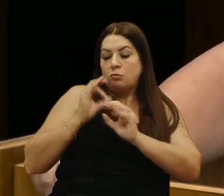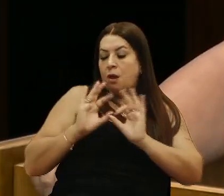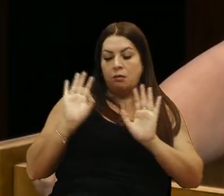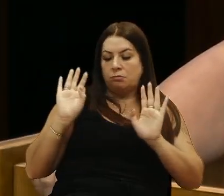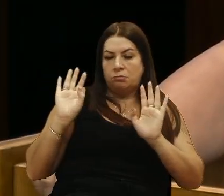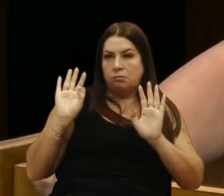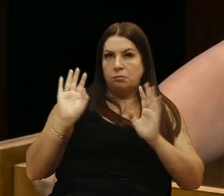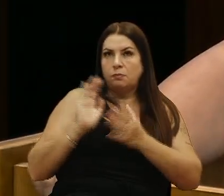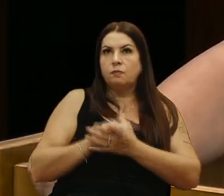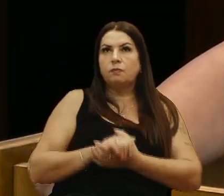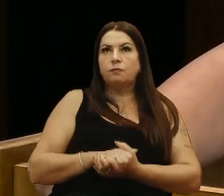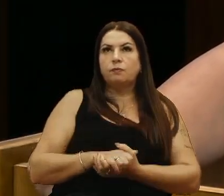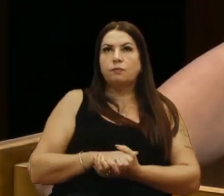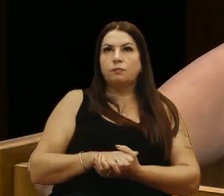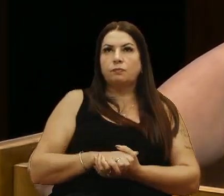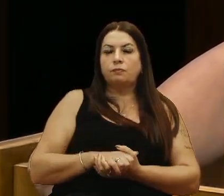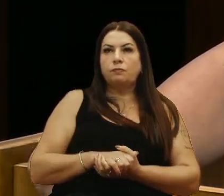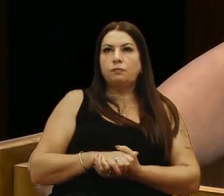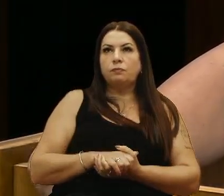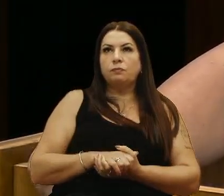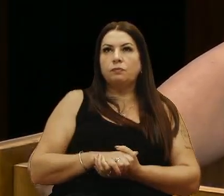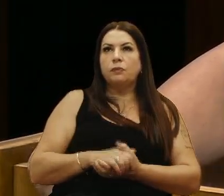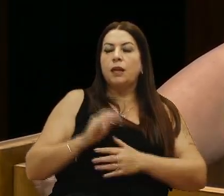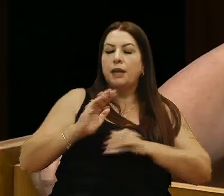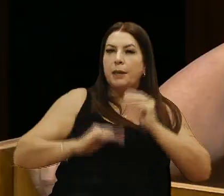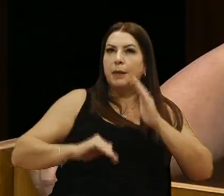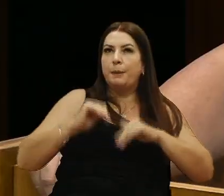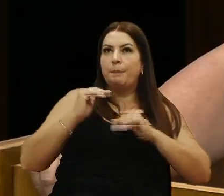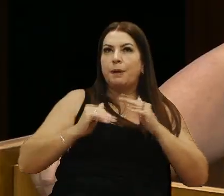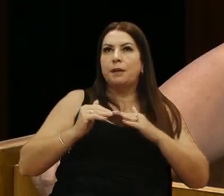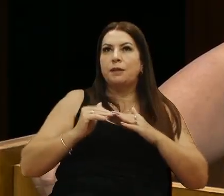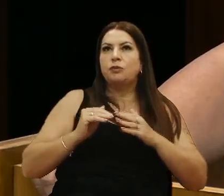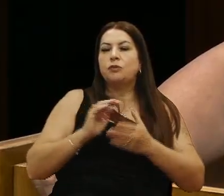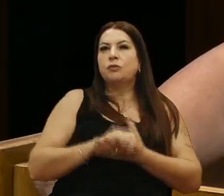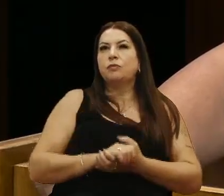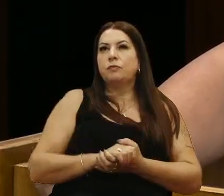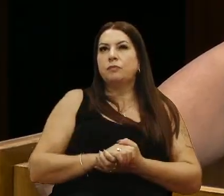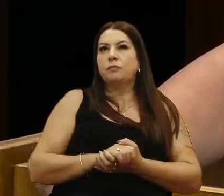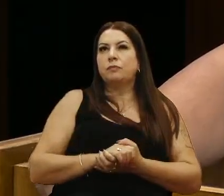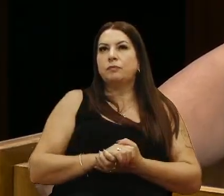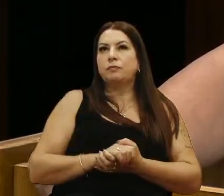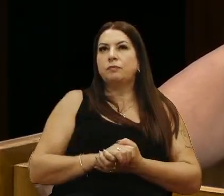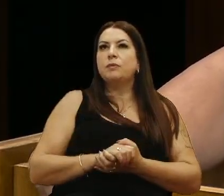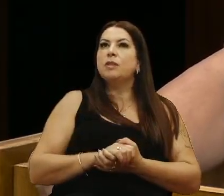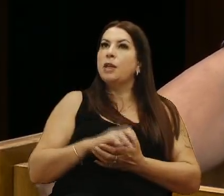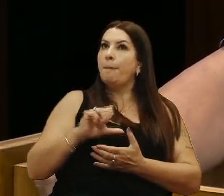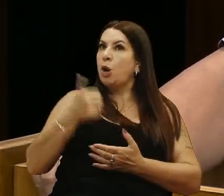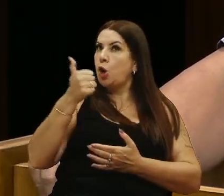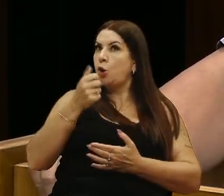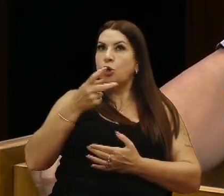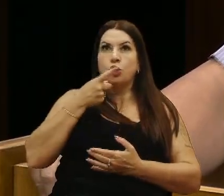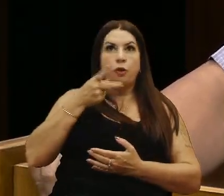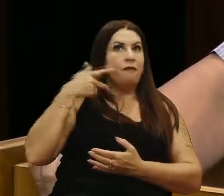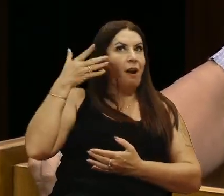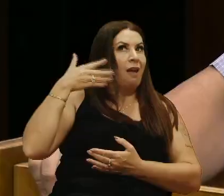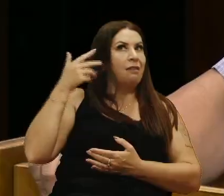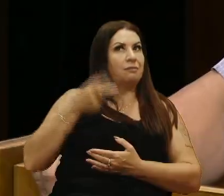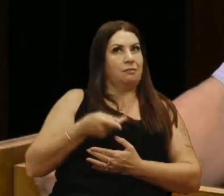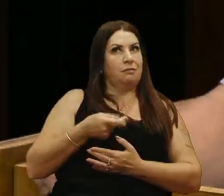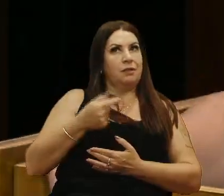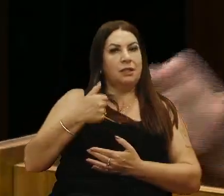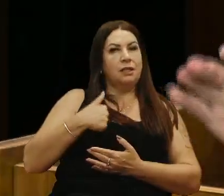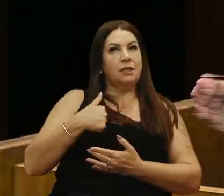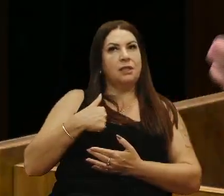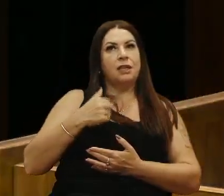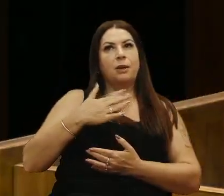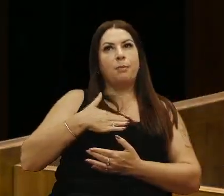certo. A prática é senhora do discurso. Eu me centralizo